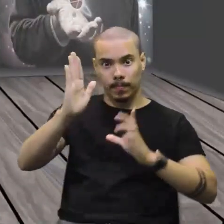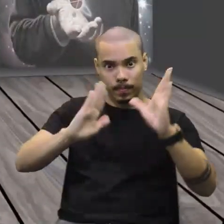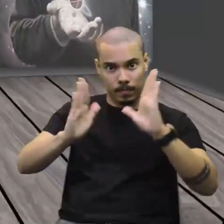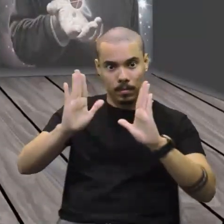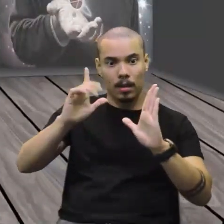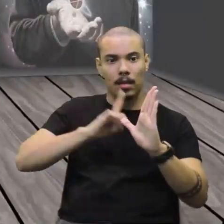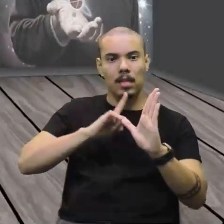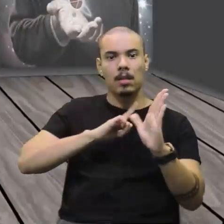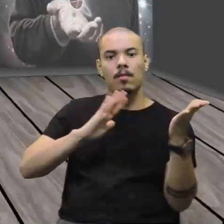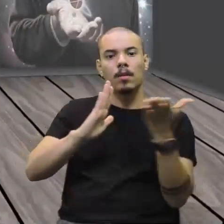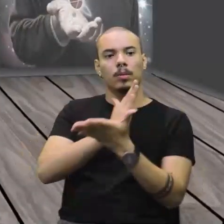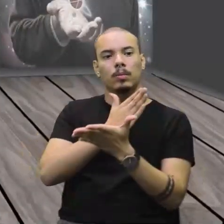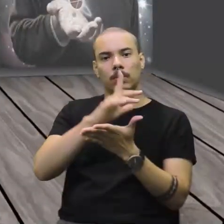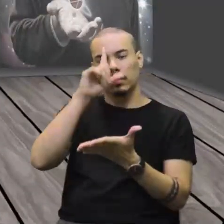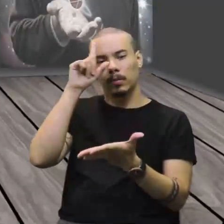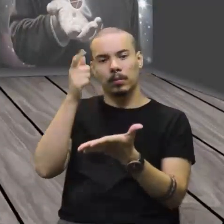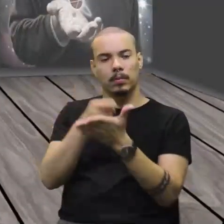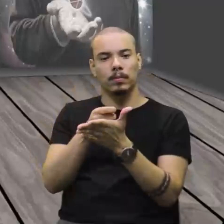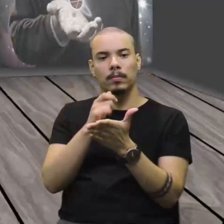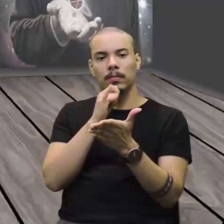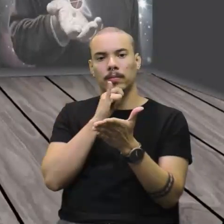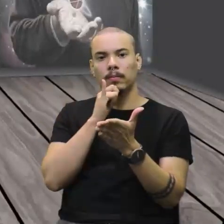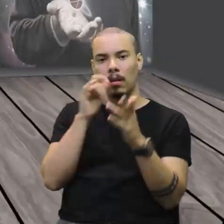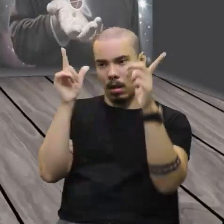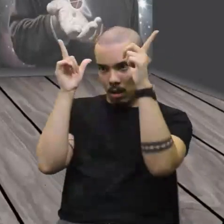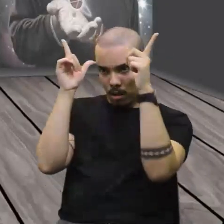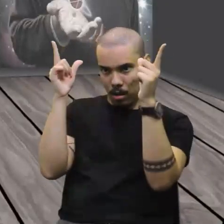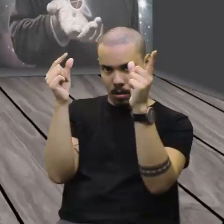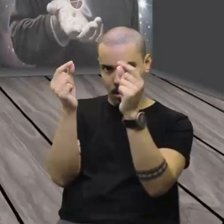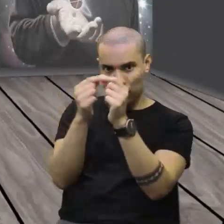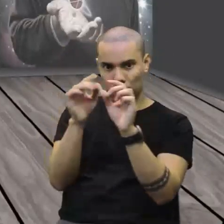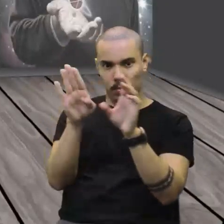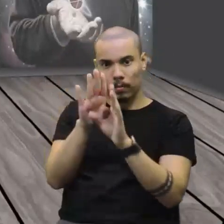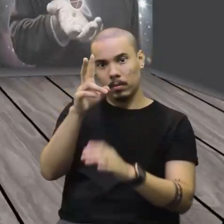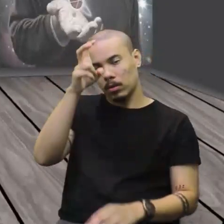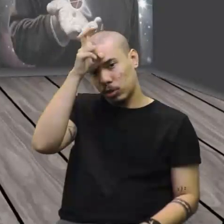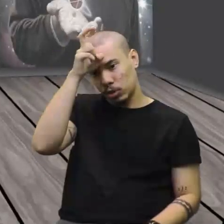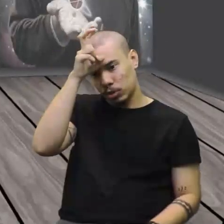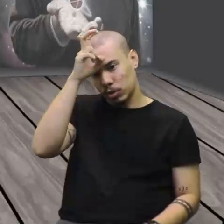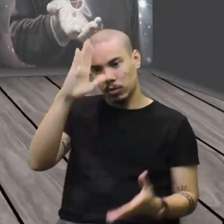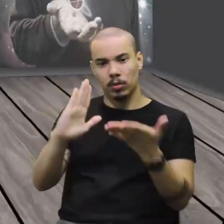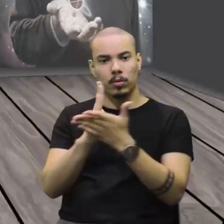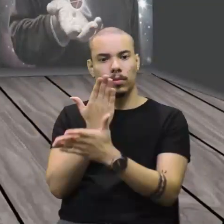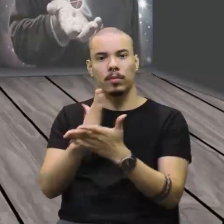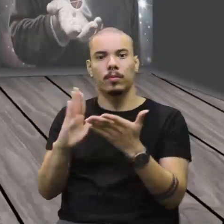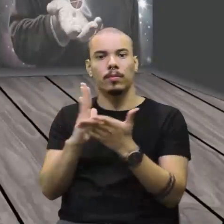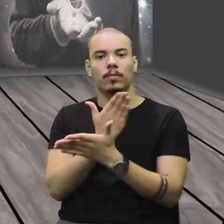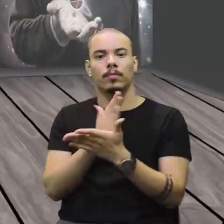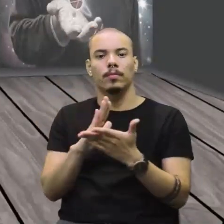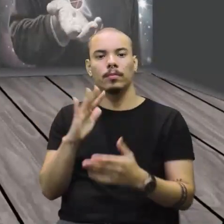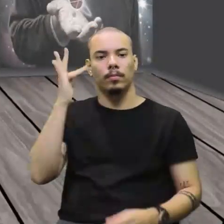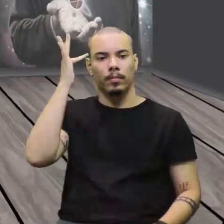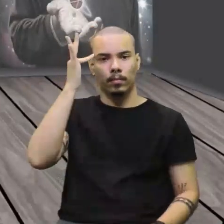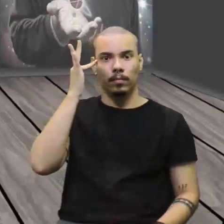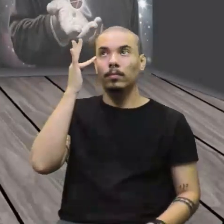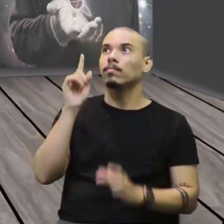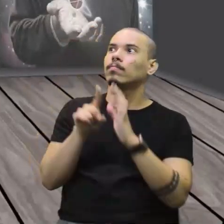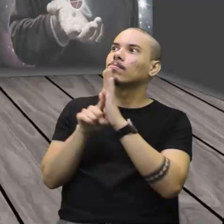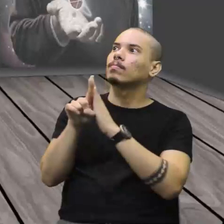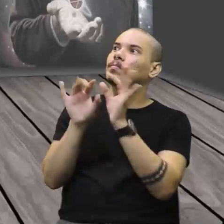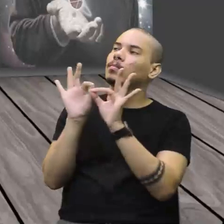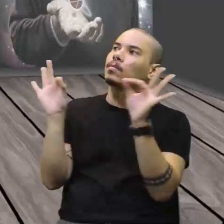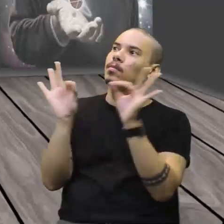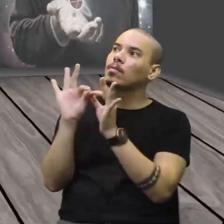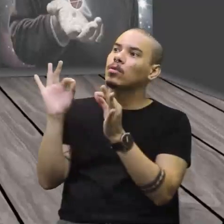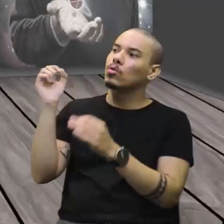houve medidas, por exemplo, tanto na Grécia como no Egito, de filósofos que mediram o ângulo do Sol e perceberam que a